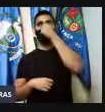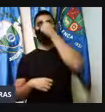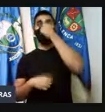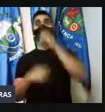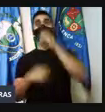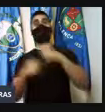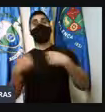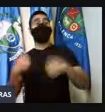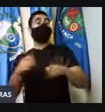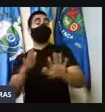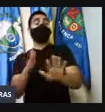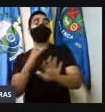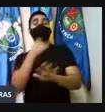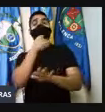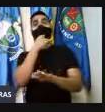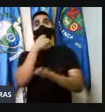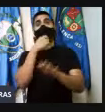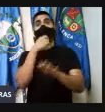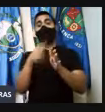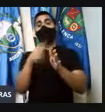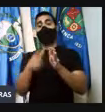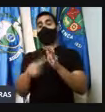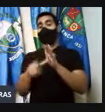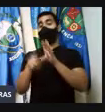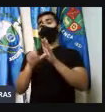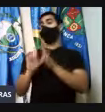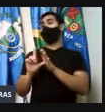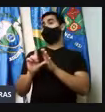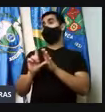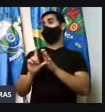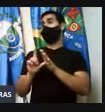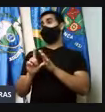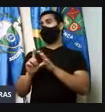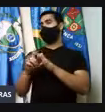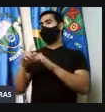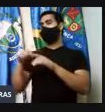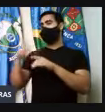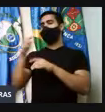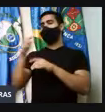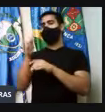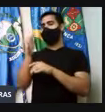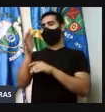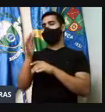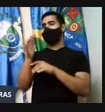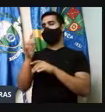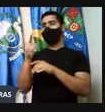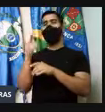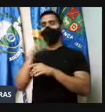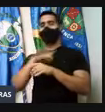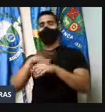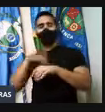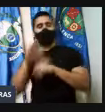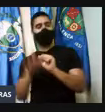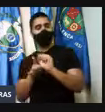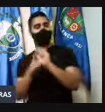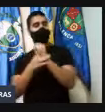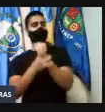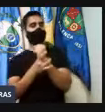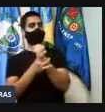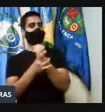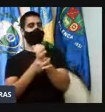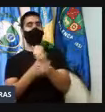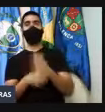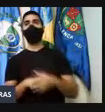infelizmente, dar um passo atrás para depois a gente possa dar 2 passos à frente com segurança. Então, a gente